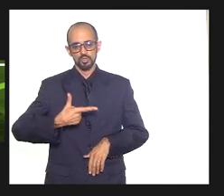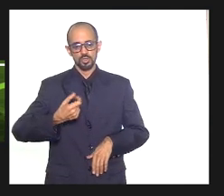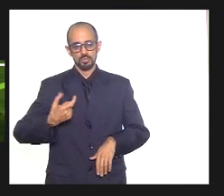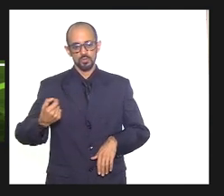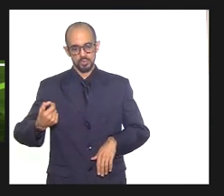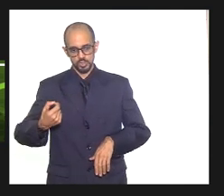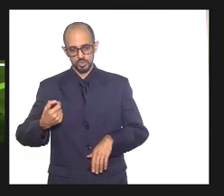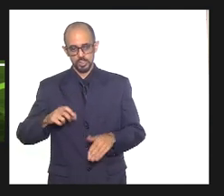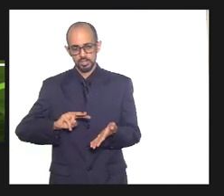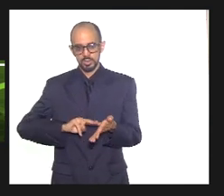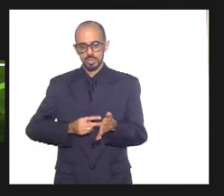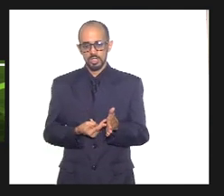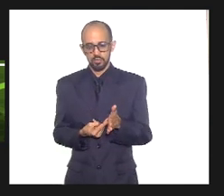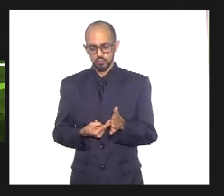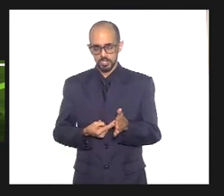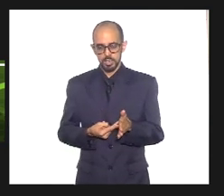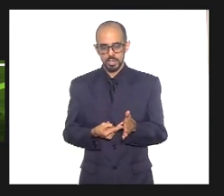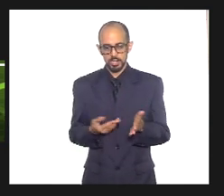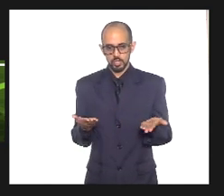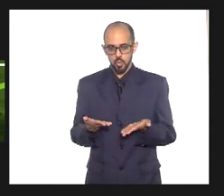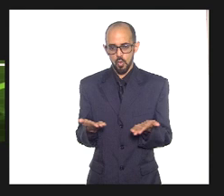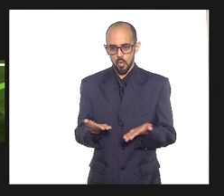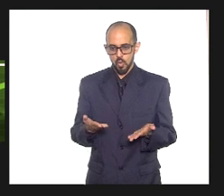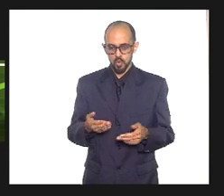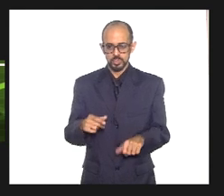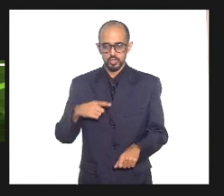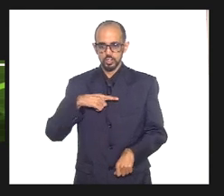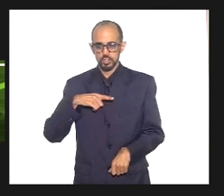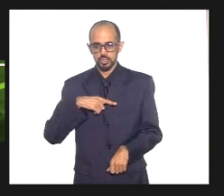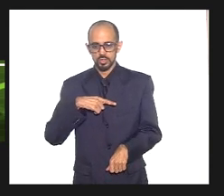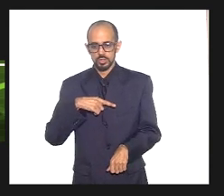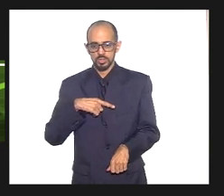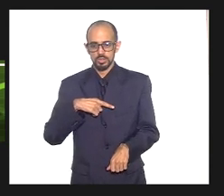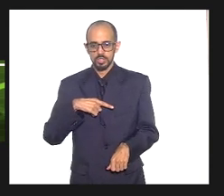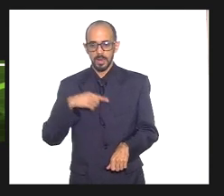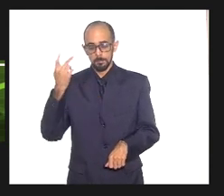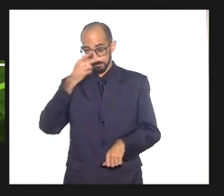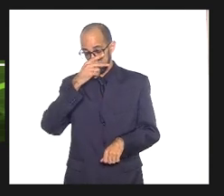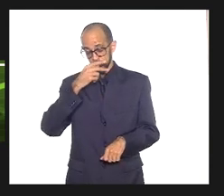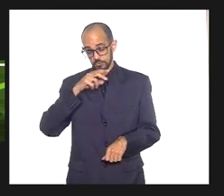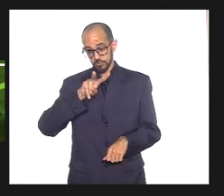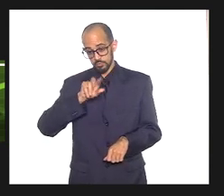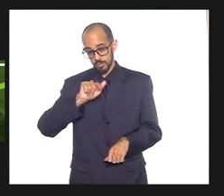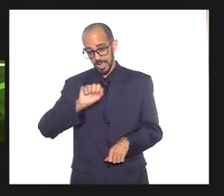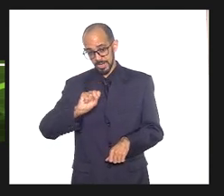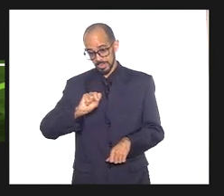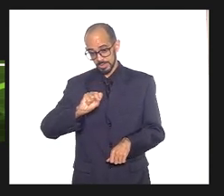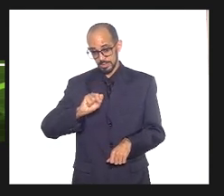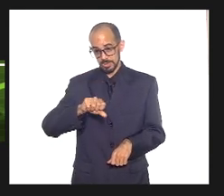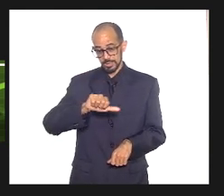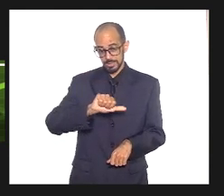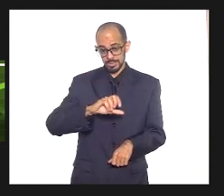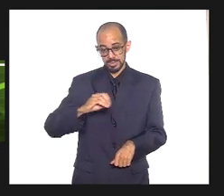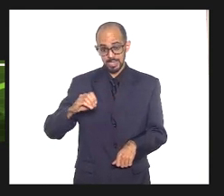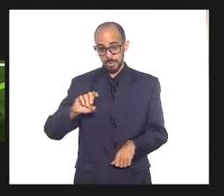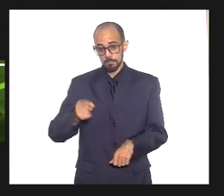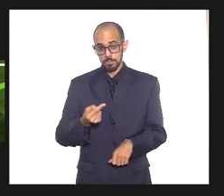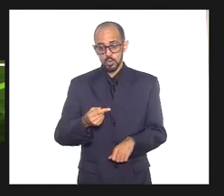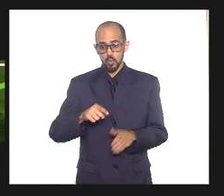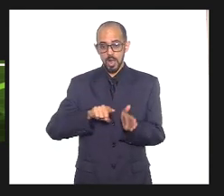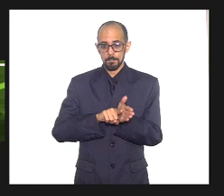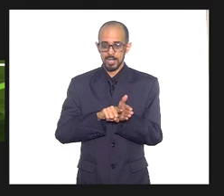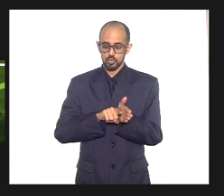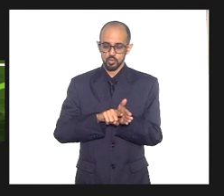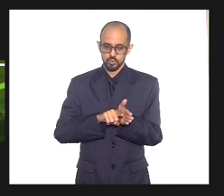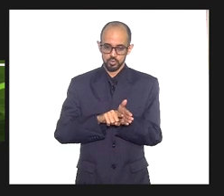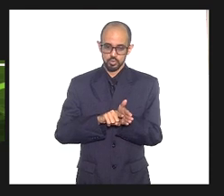dizer que nós hoje temos menos 100 mil postos de trabalho do que tínhamos em